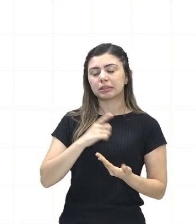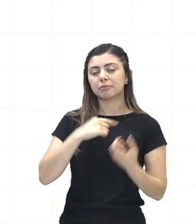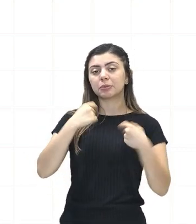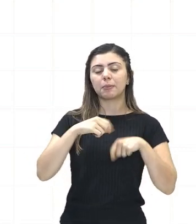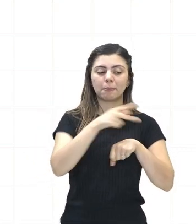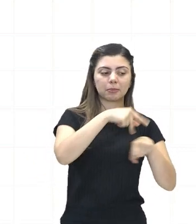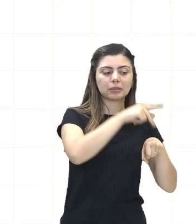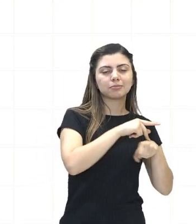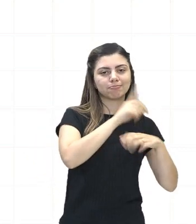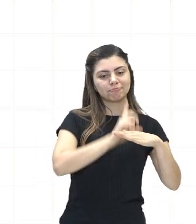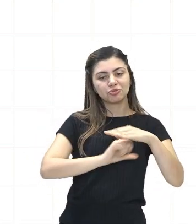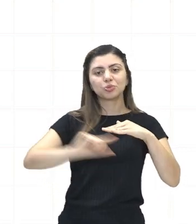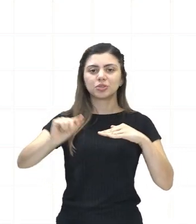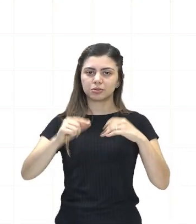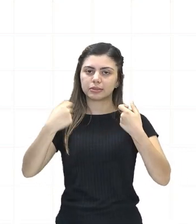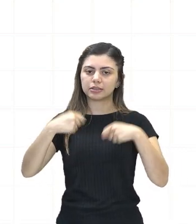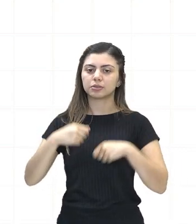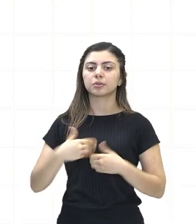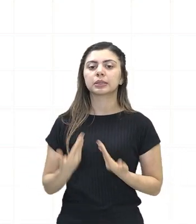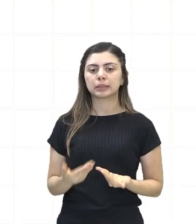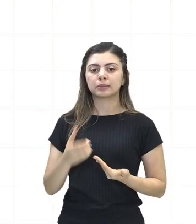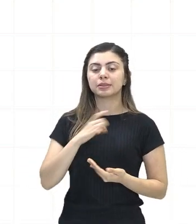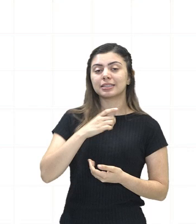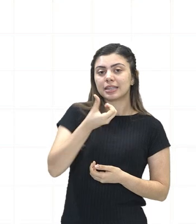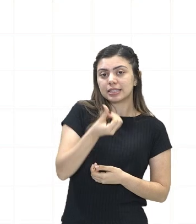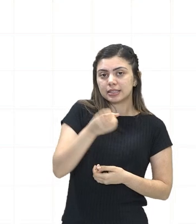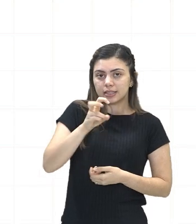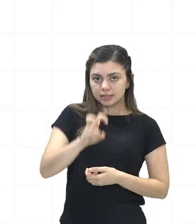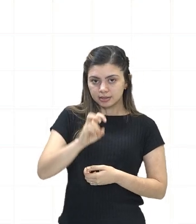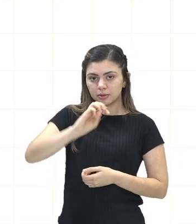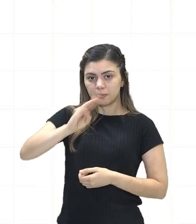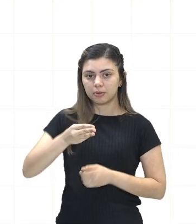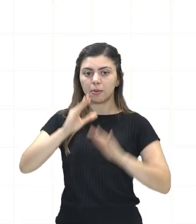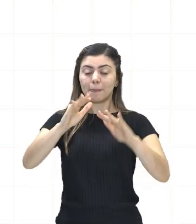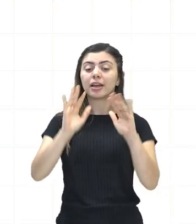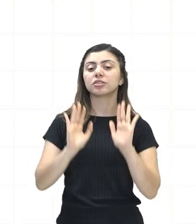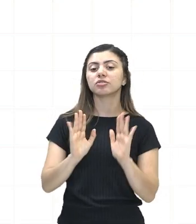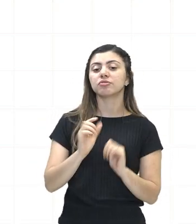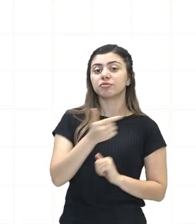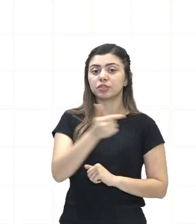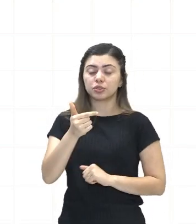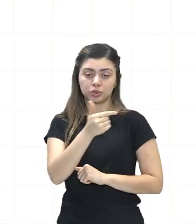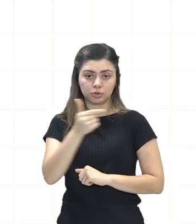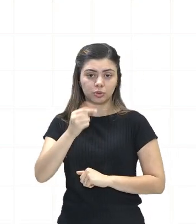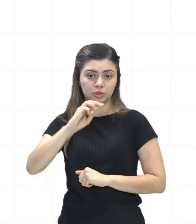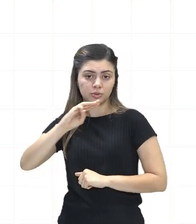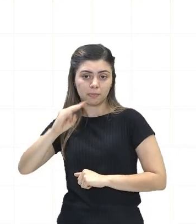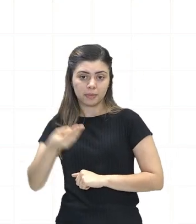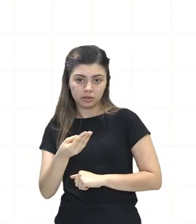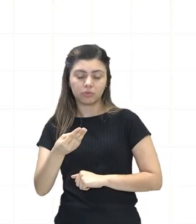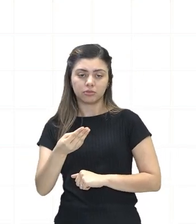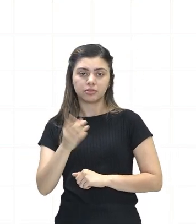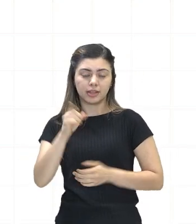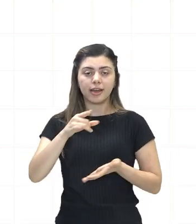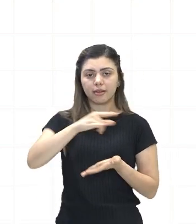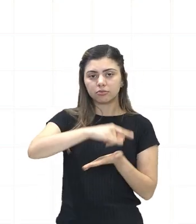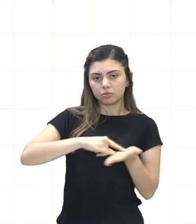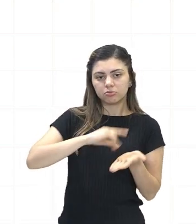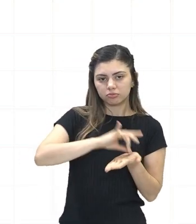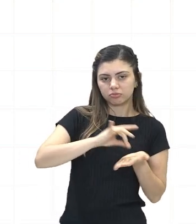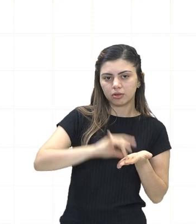fugir. Desses 65 milhões, 22 milhões e meio são reconhecidos, né? 40 milhões